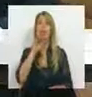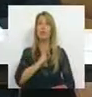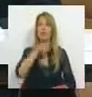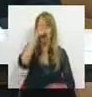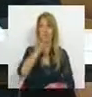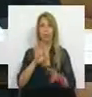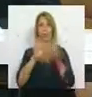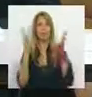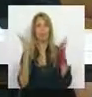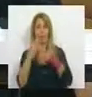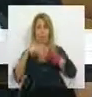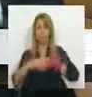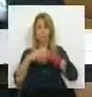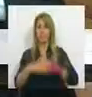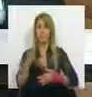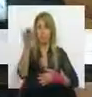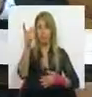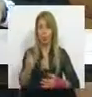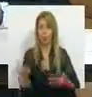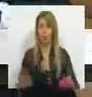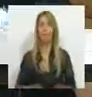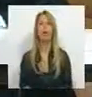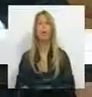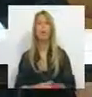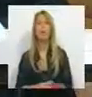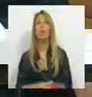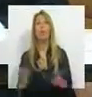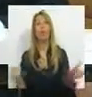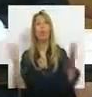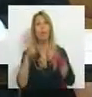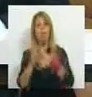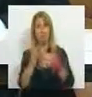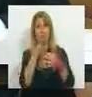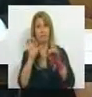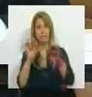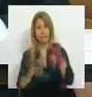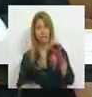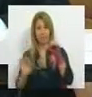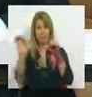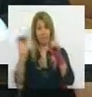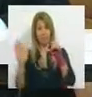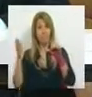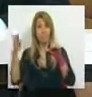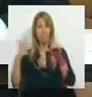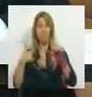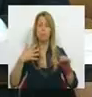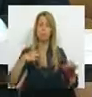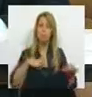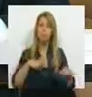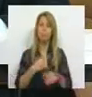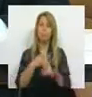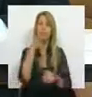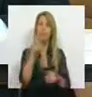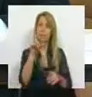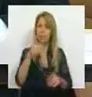meus cumprimentos, cumprimento-a. E reconduzindo-me à sua intervenção inicial, eu não queria deixar de referir